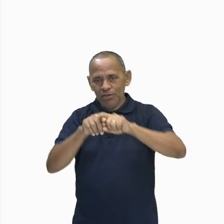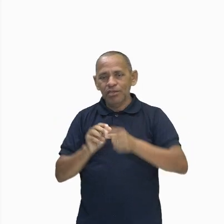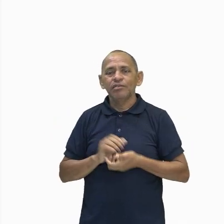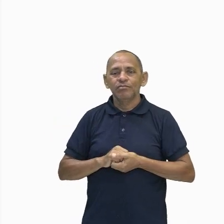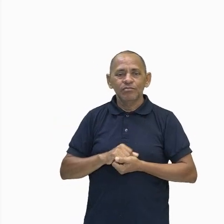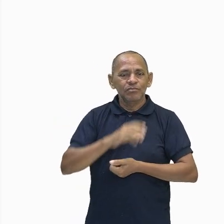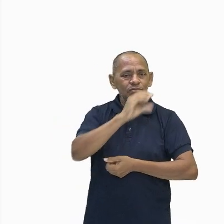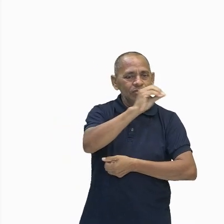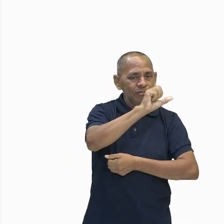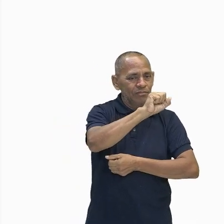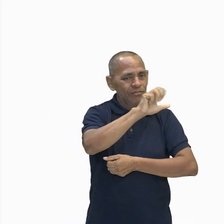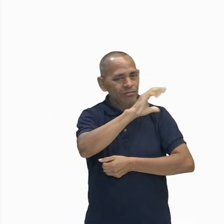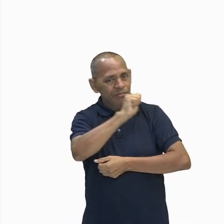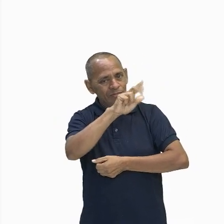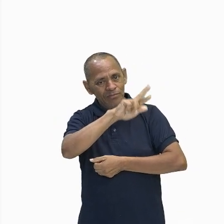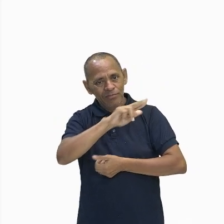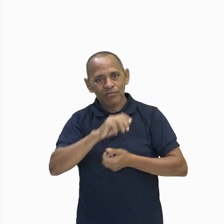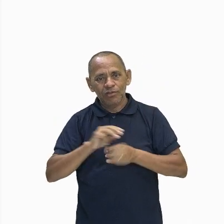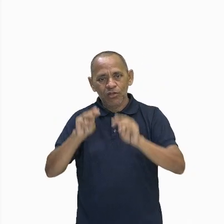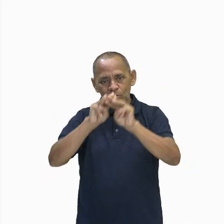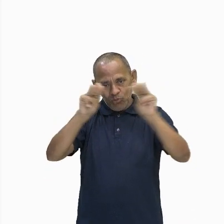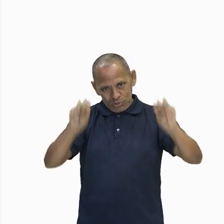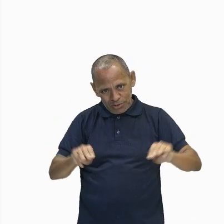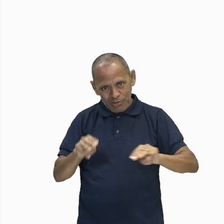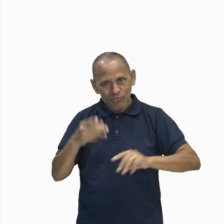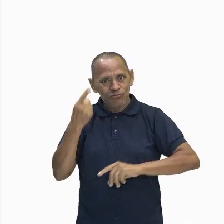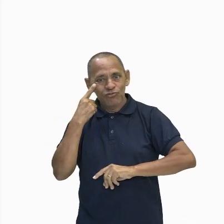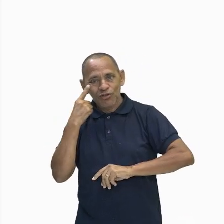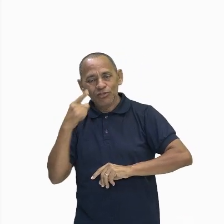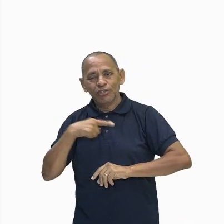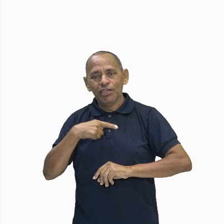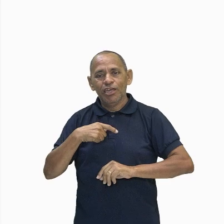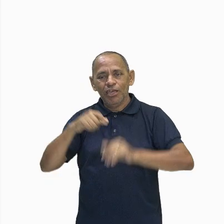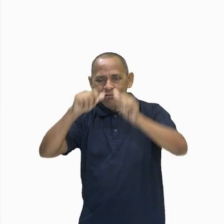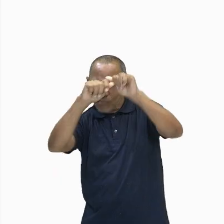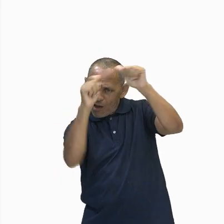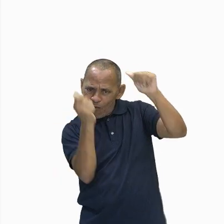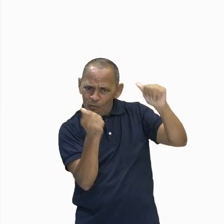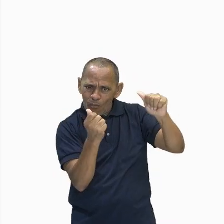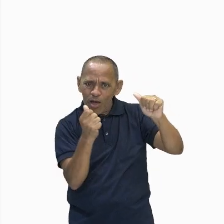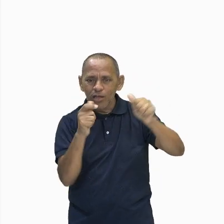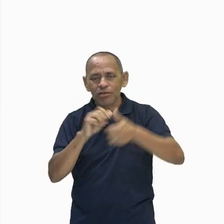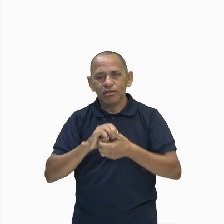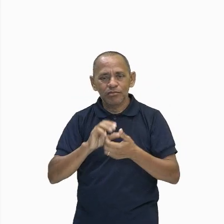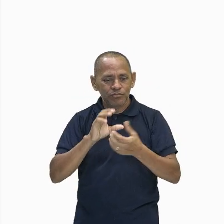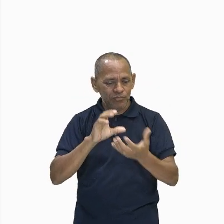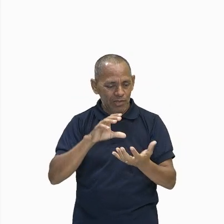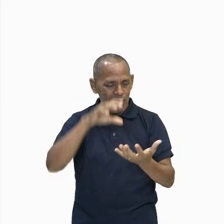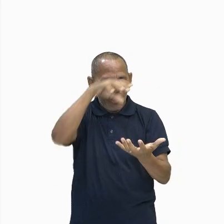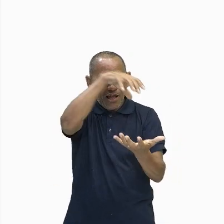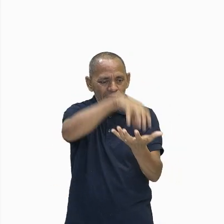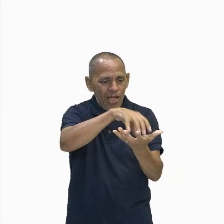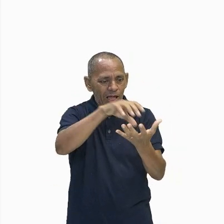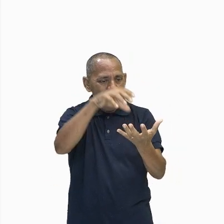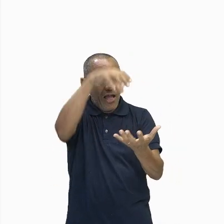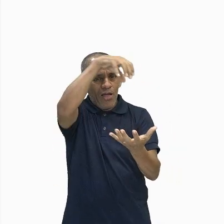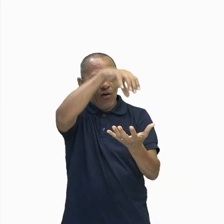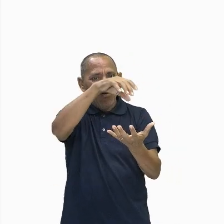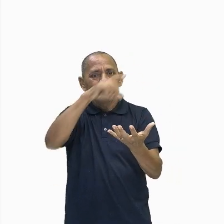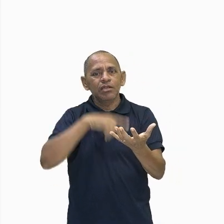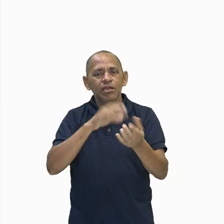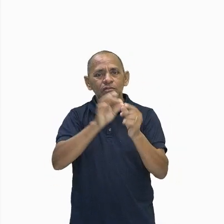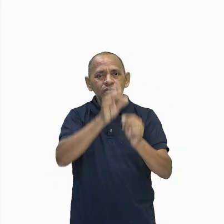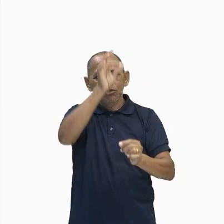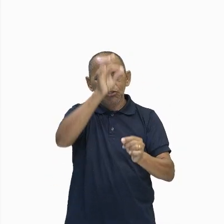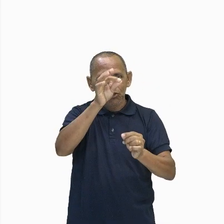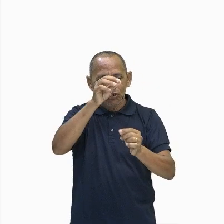O museu que a gente acabou de visualizar tem um formato semisférico. A cúpula média aí 25 metros de raio.